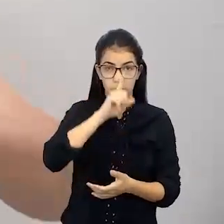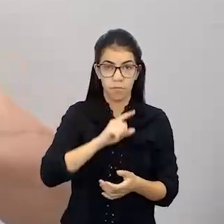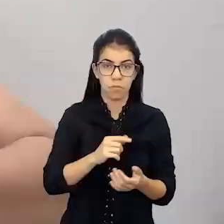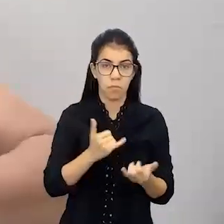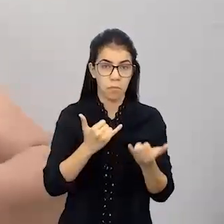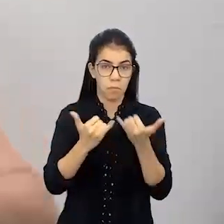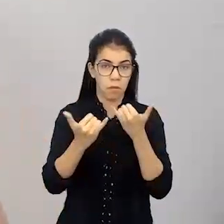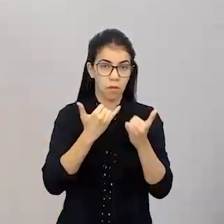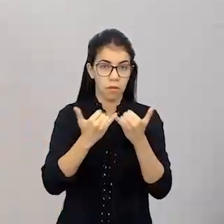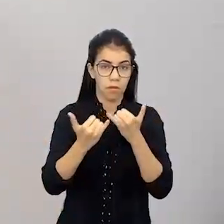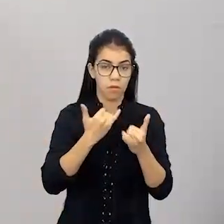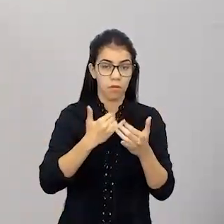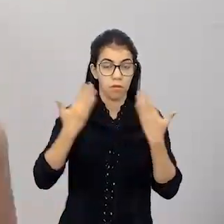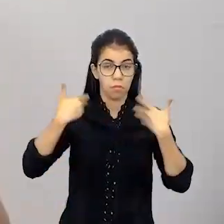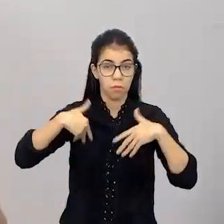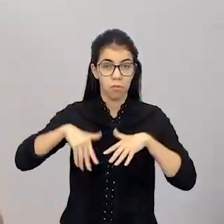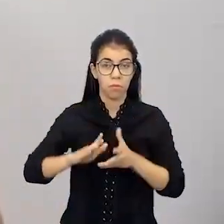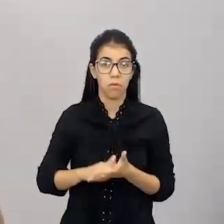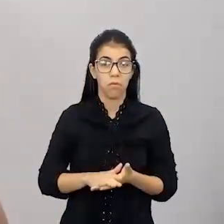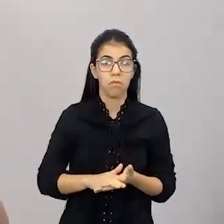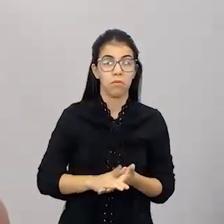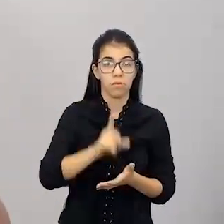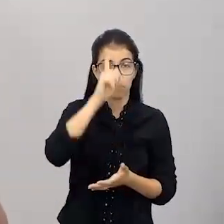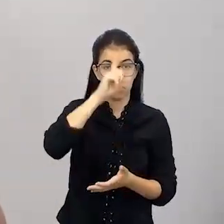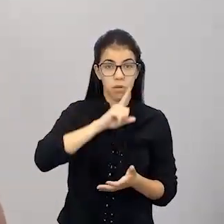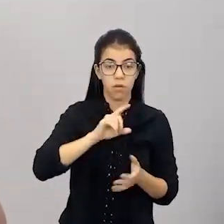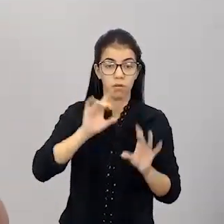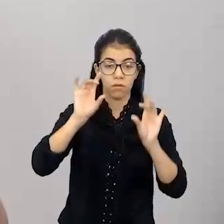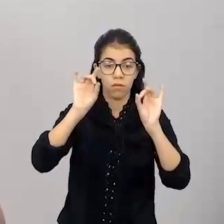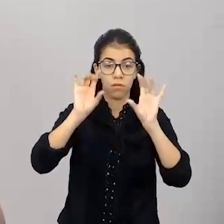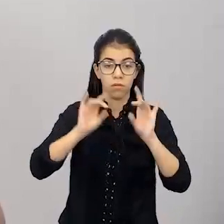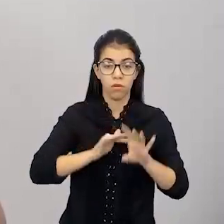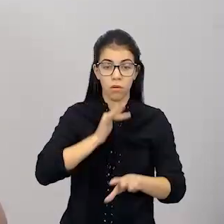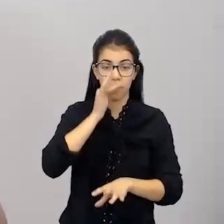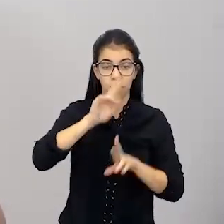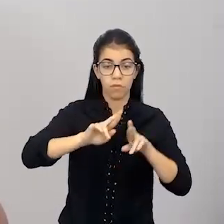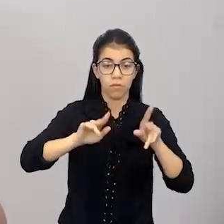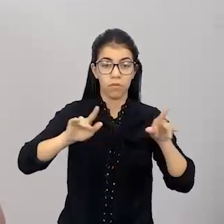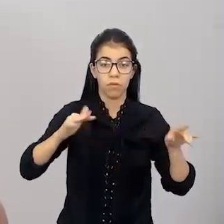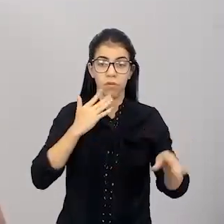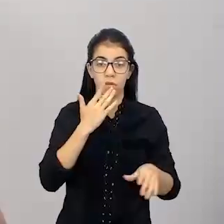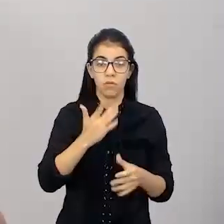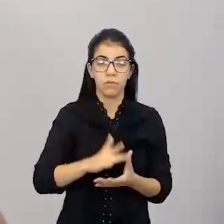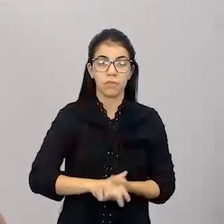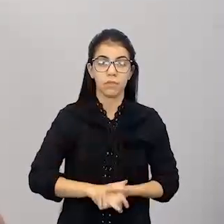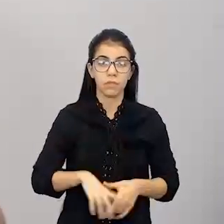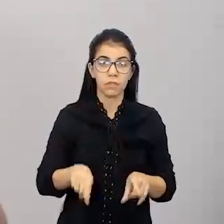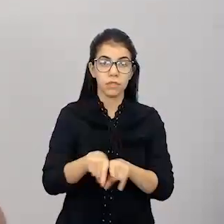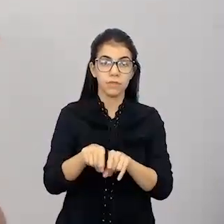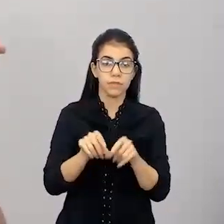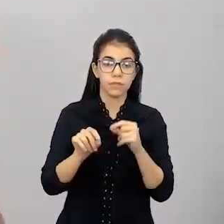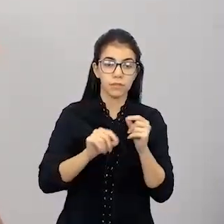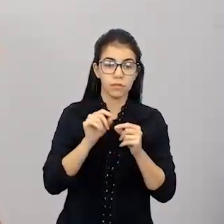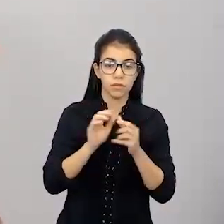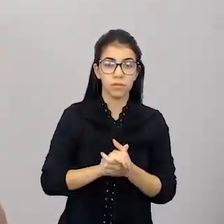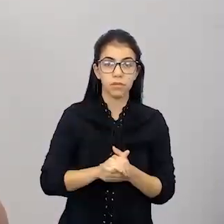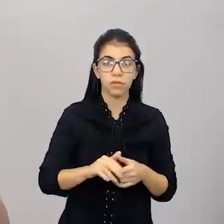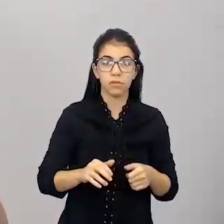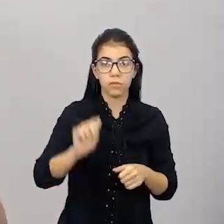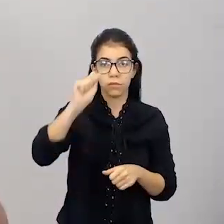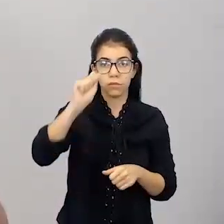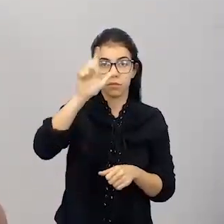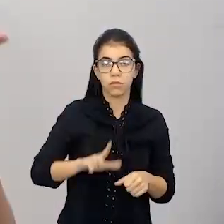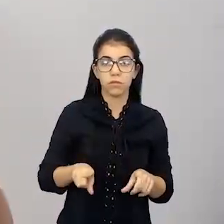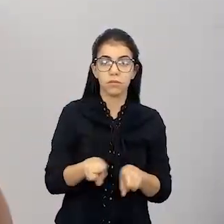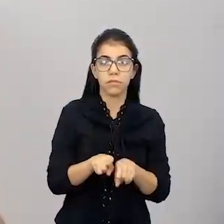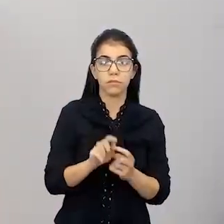uma blusa amarela com estampas de flores e folhagem, né? Flores azuis e